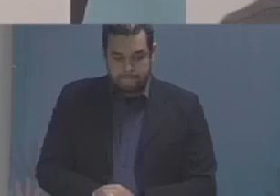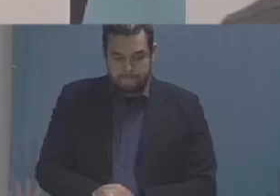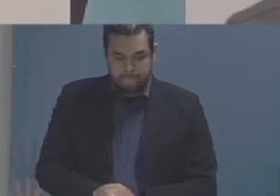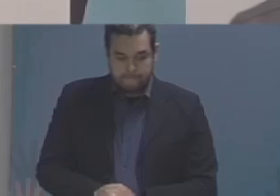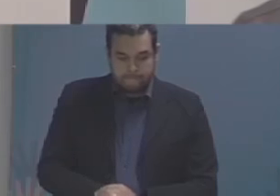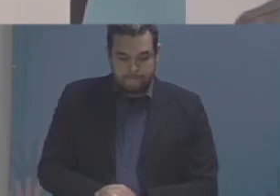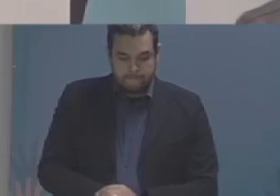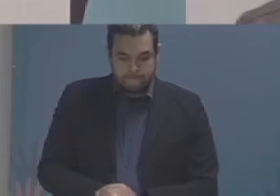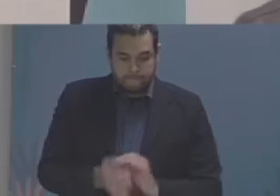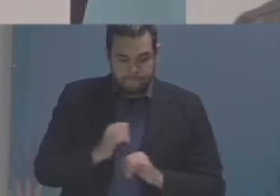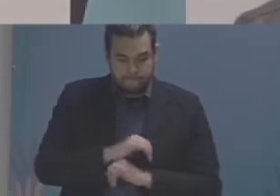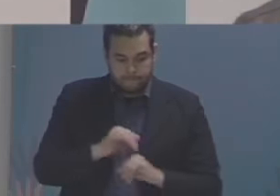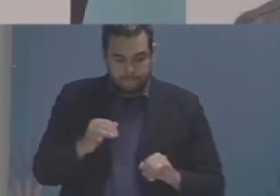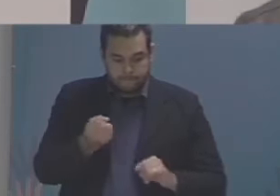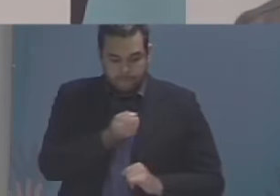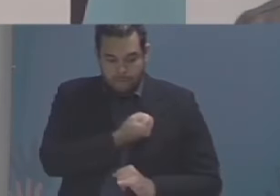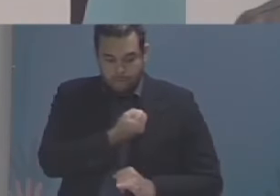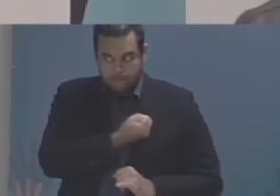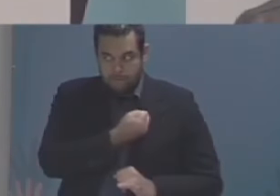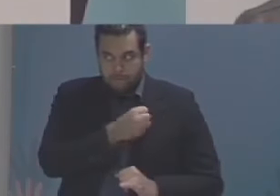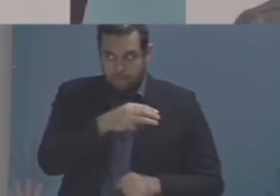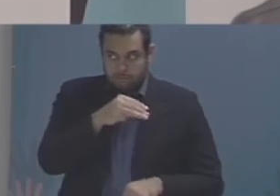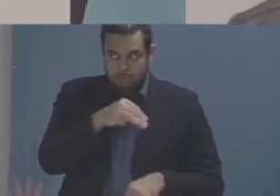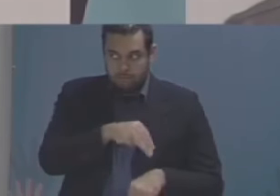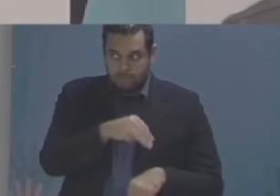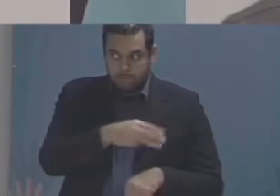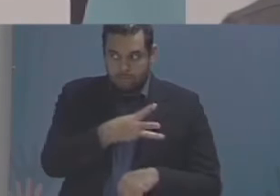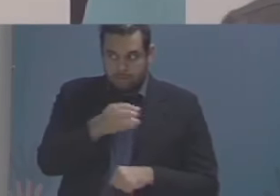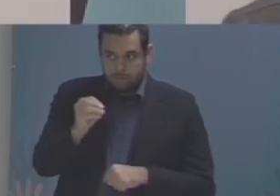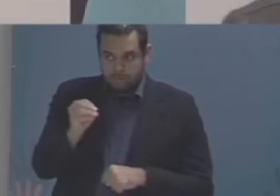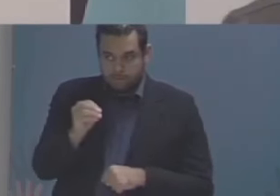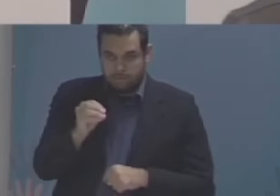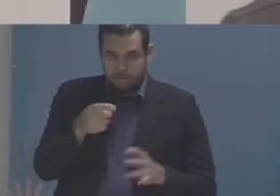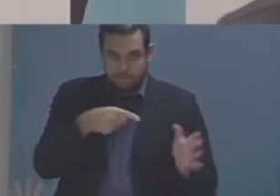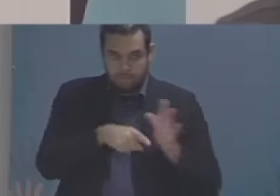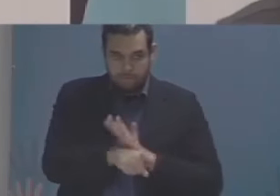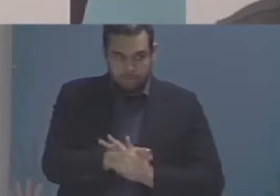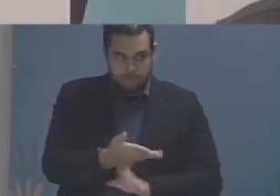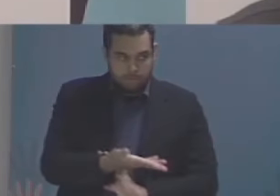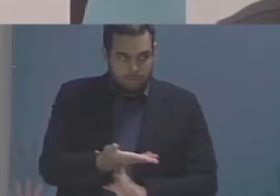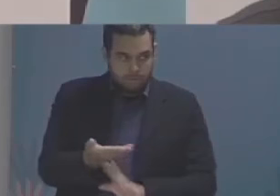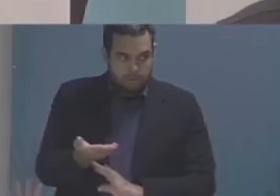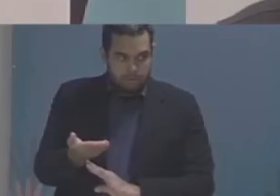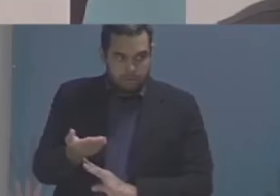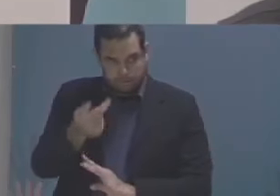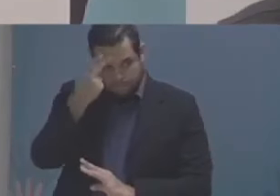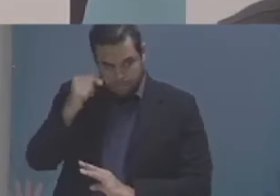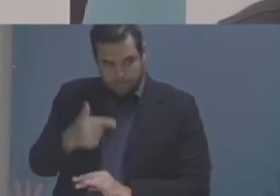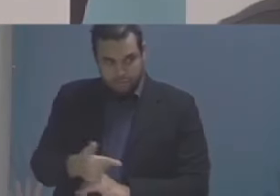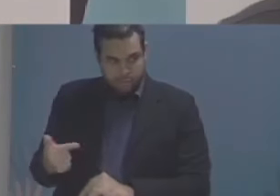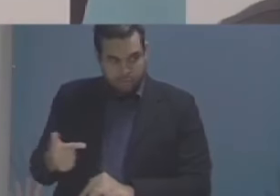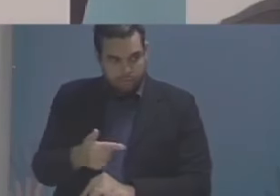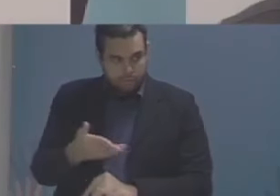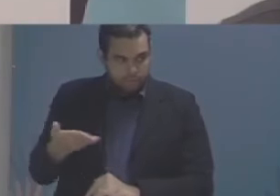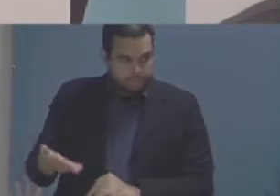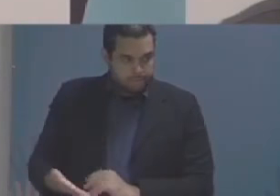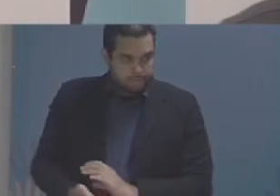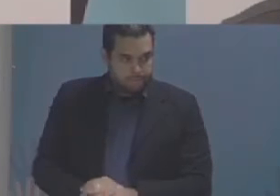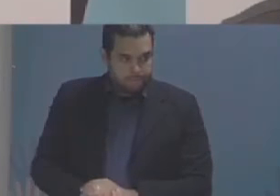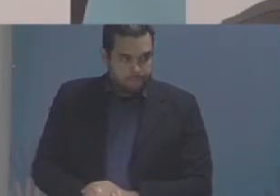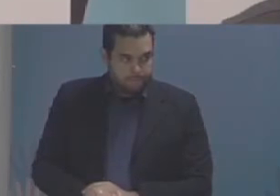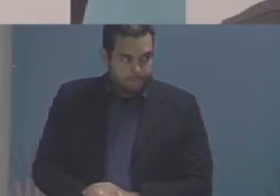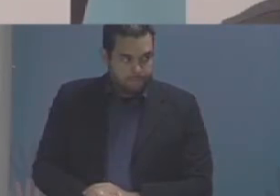Luiz Anunciação, 1 minuto e 30 para a sua pergunta para o candidato da chapa 22, um segundo aqui,